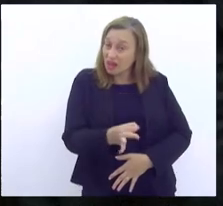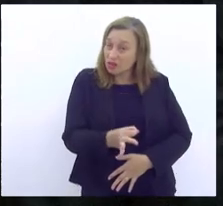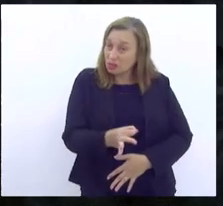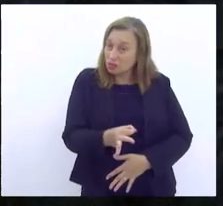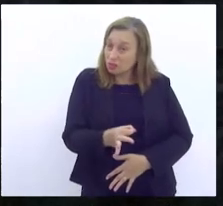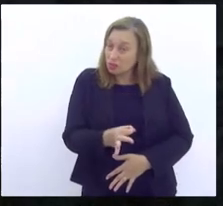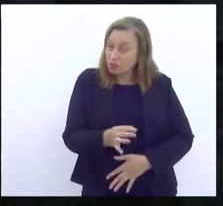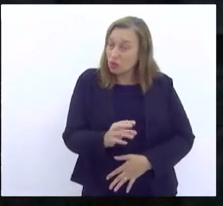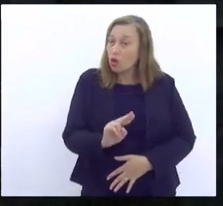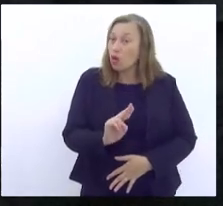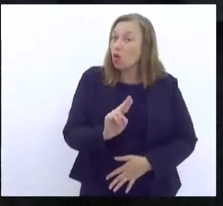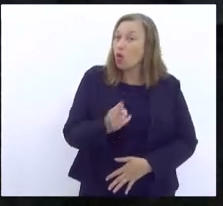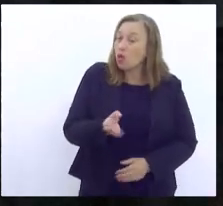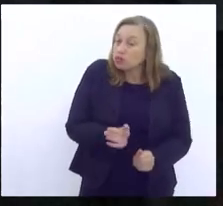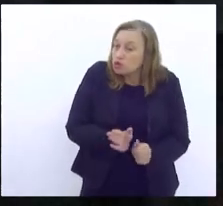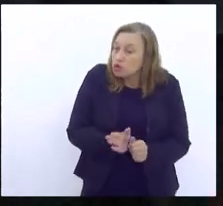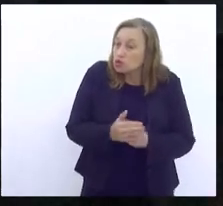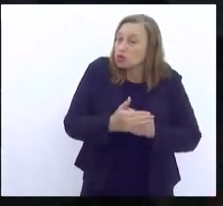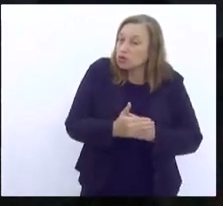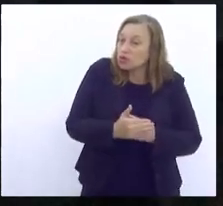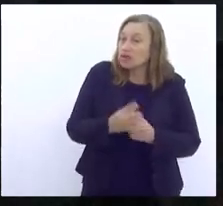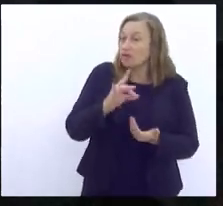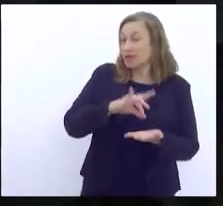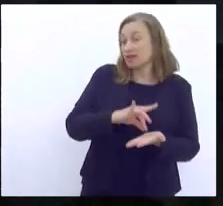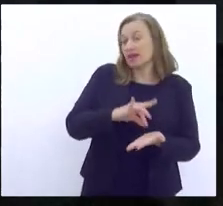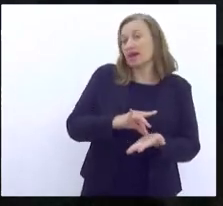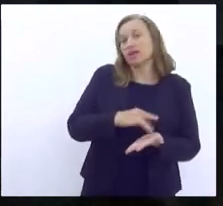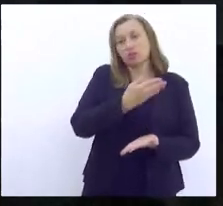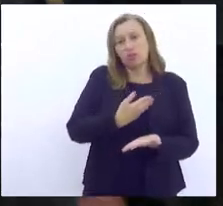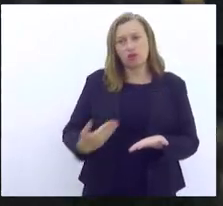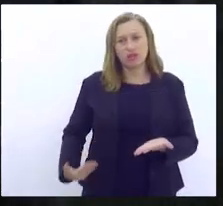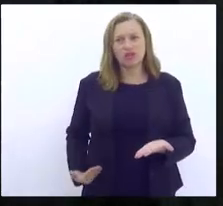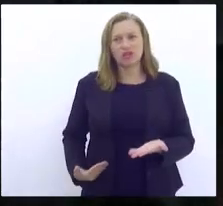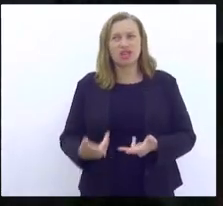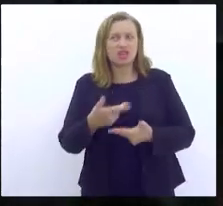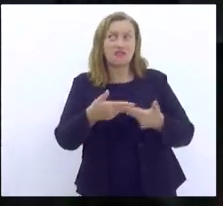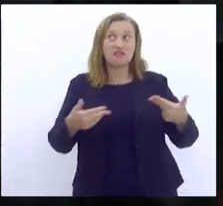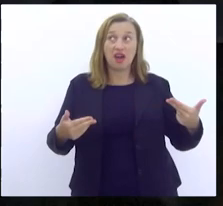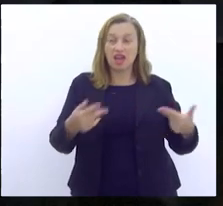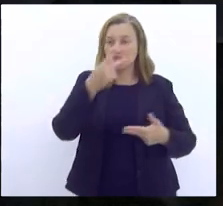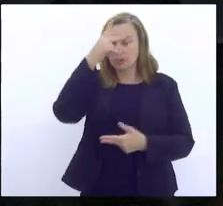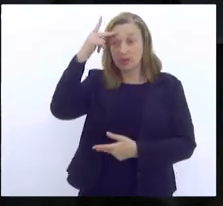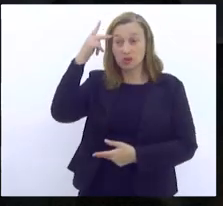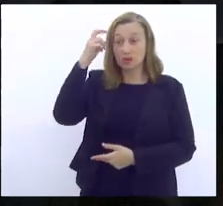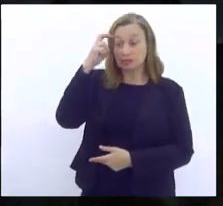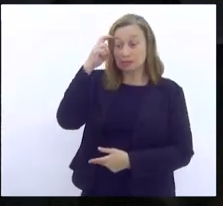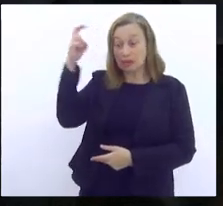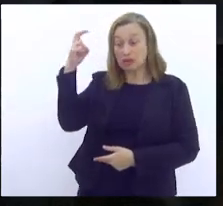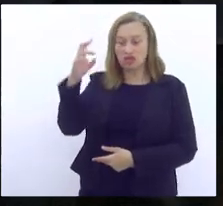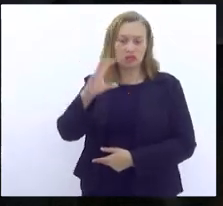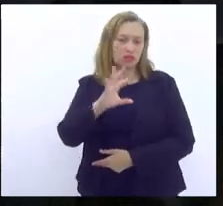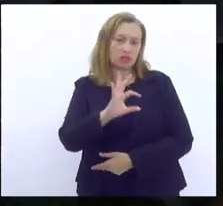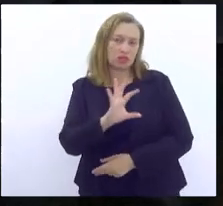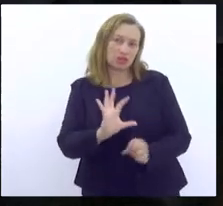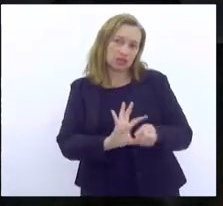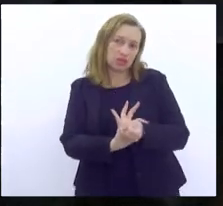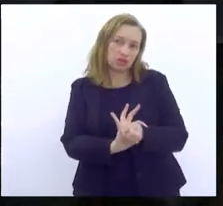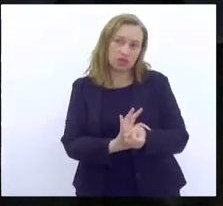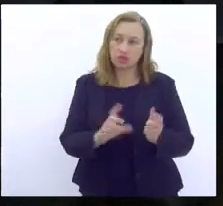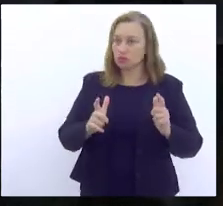fazendo pouquíssimo caso. Devem ser muitos especialistas em segurança ali.